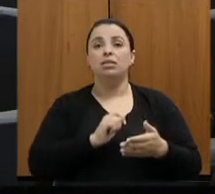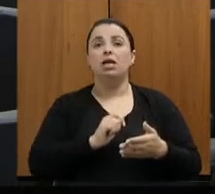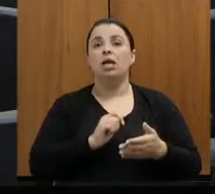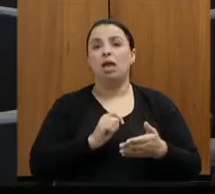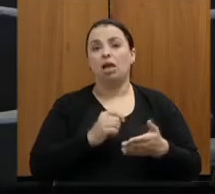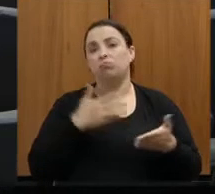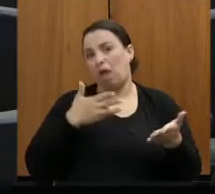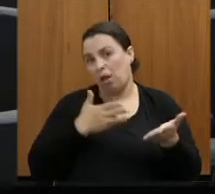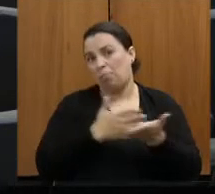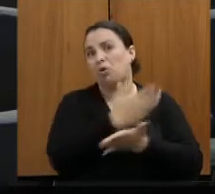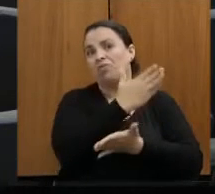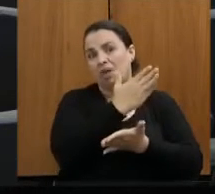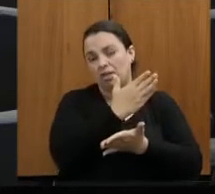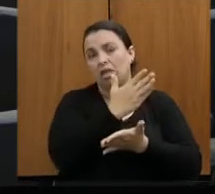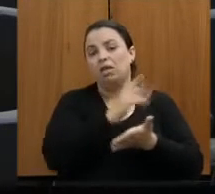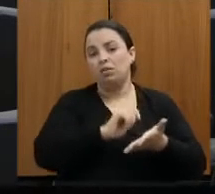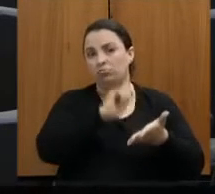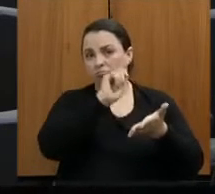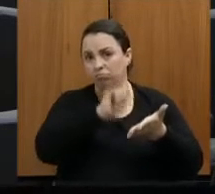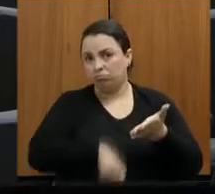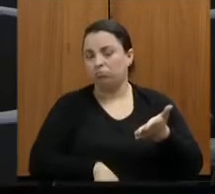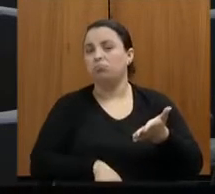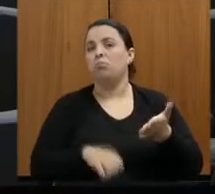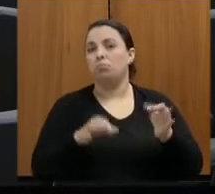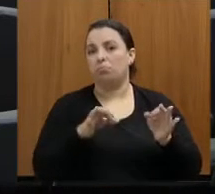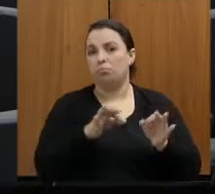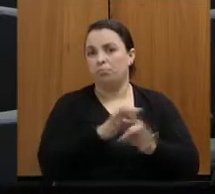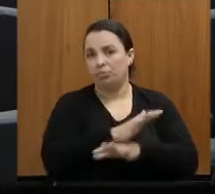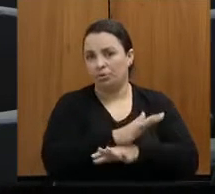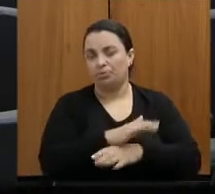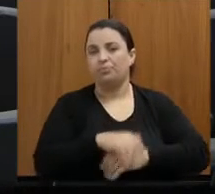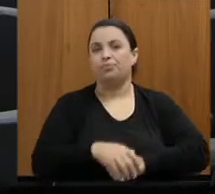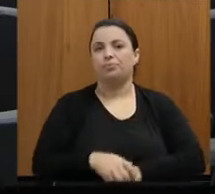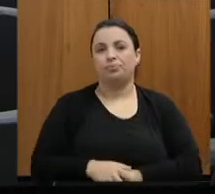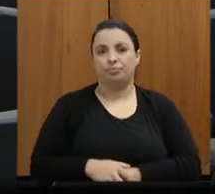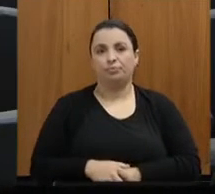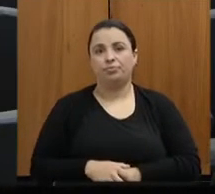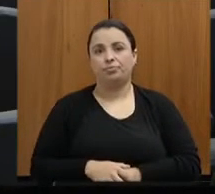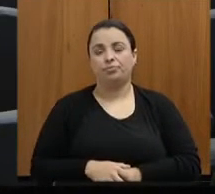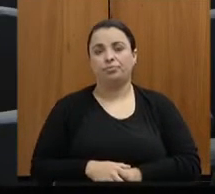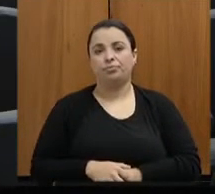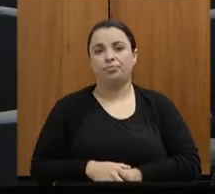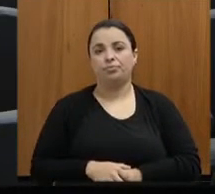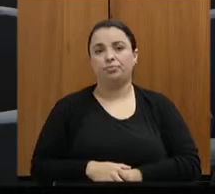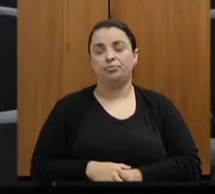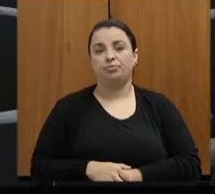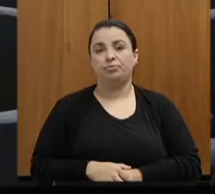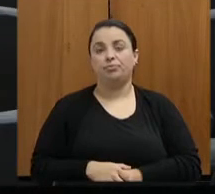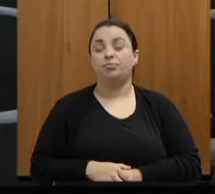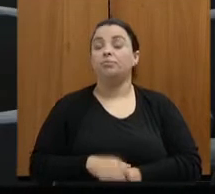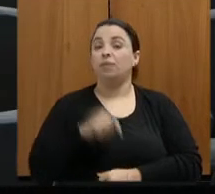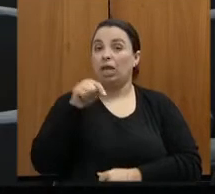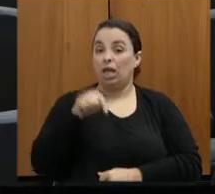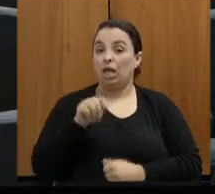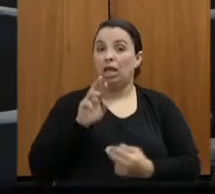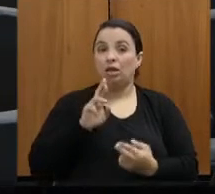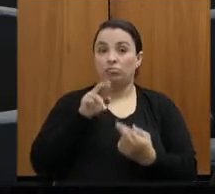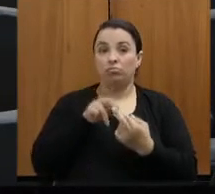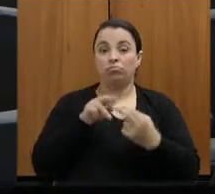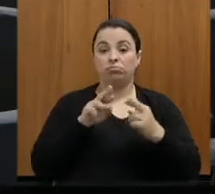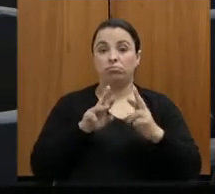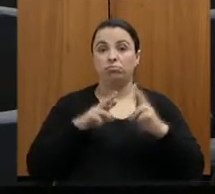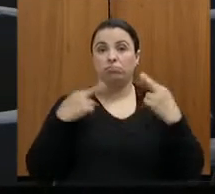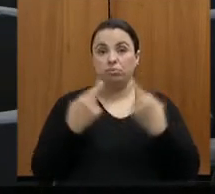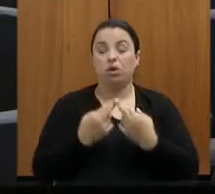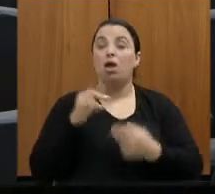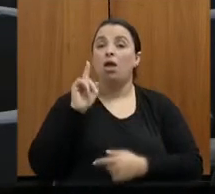considera aprovada e solicita a sua subscrição. Esta reunião se destina